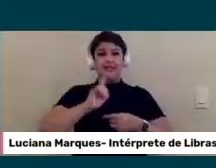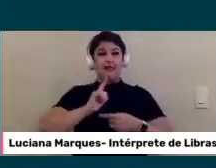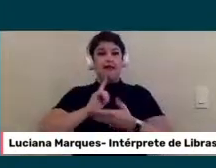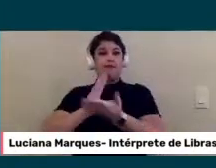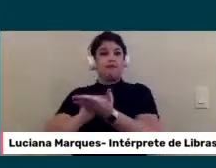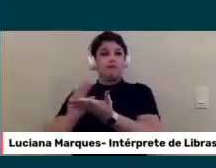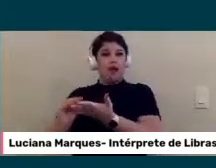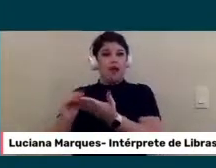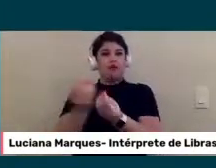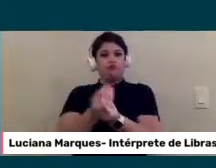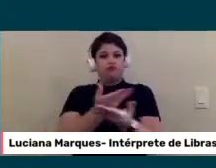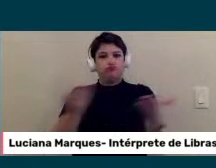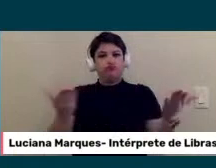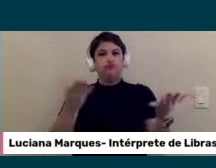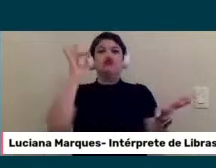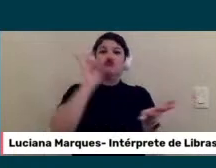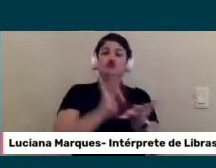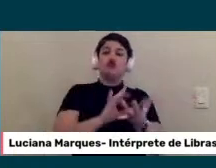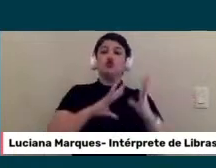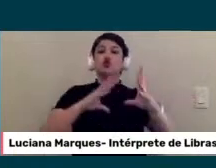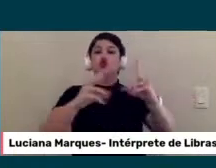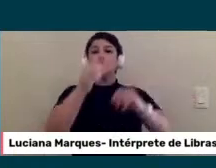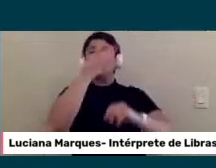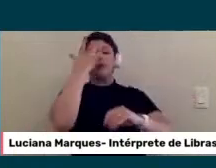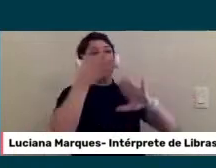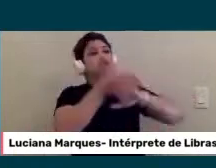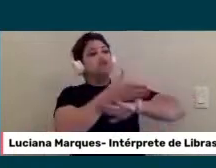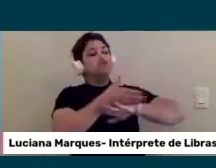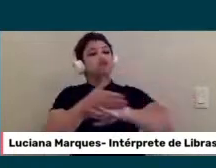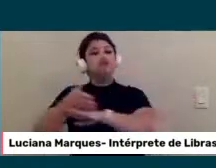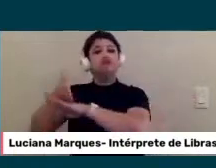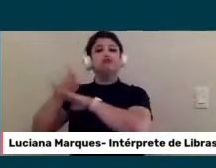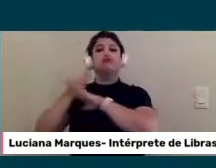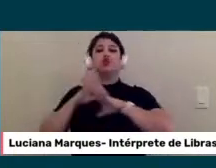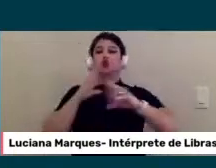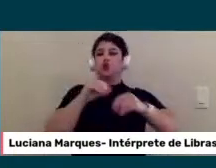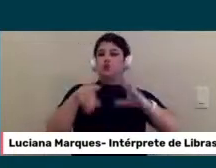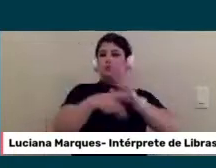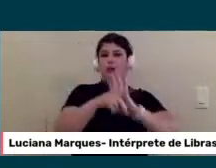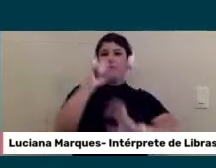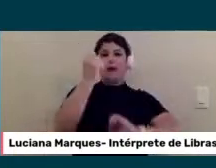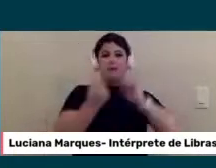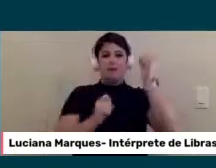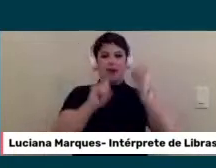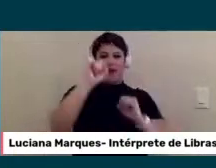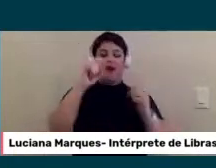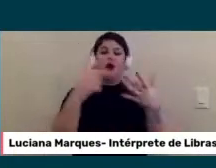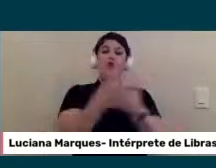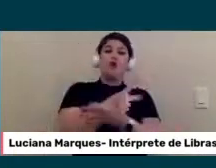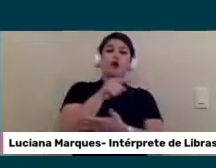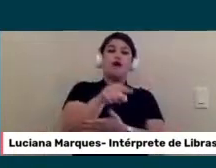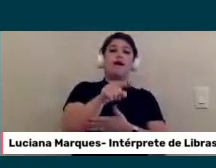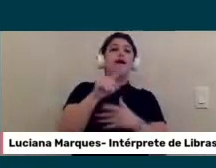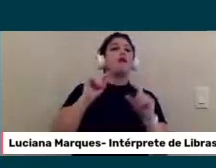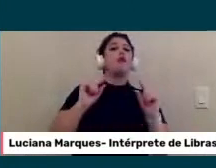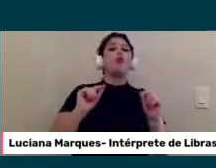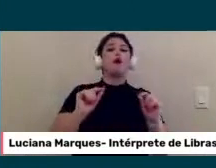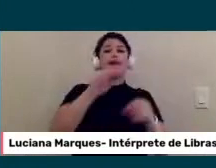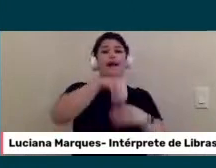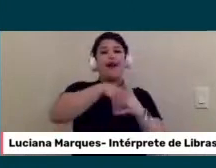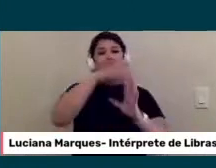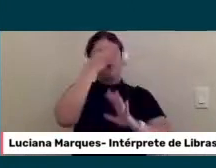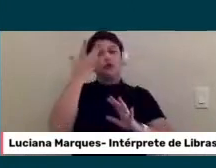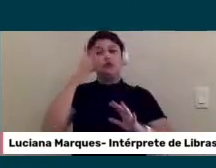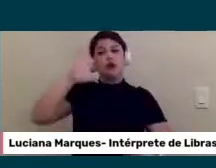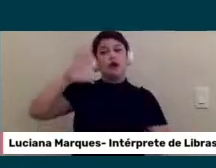de fácil acesso para todas as pessoas da empresa, isso acaba fazendo com que as pessoas, as tomadas de decisões